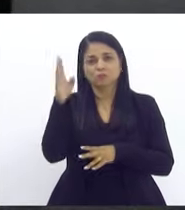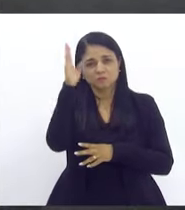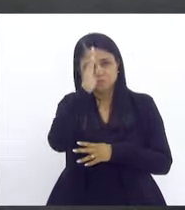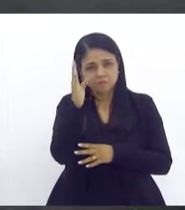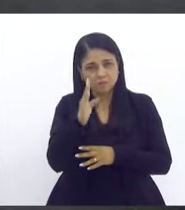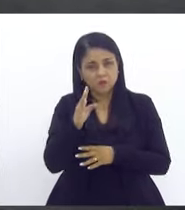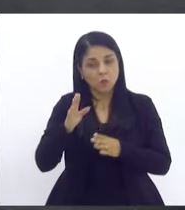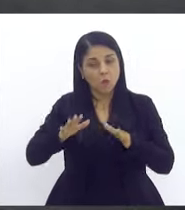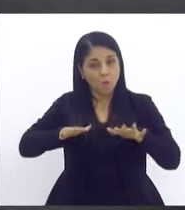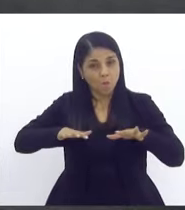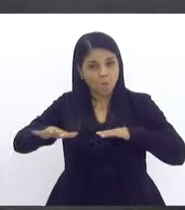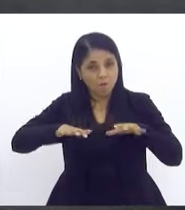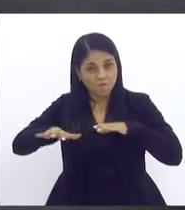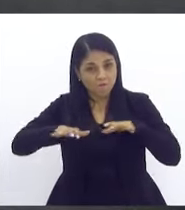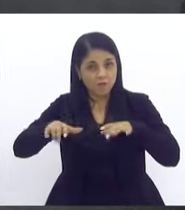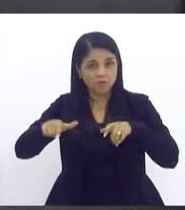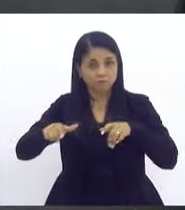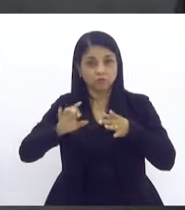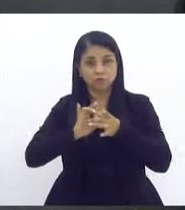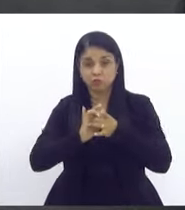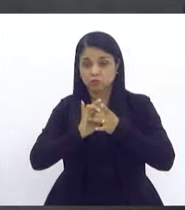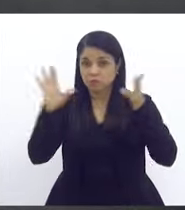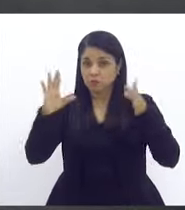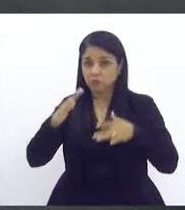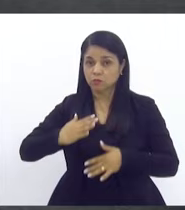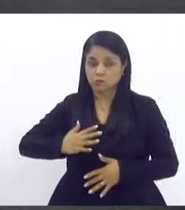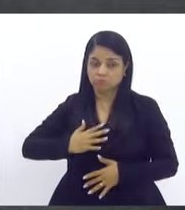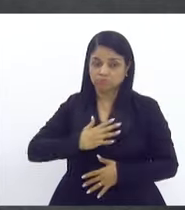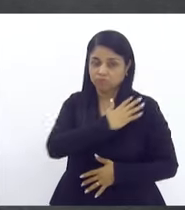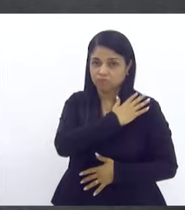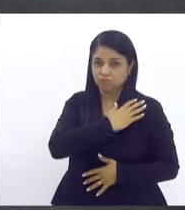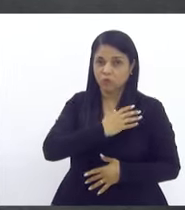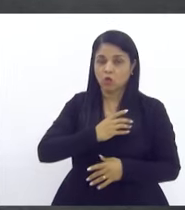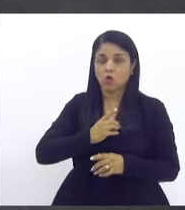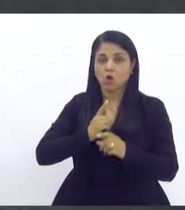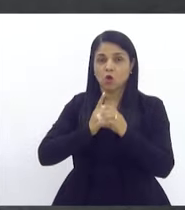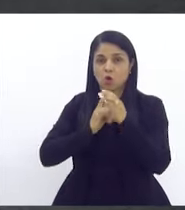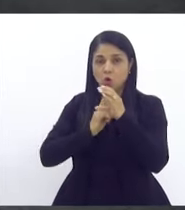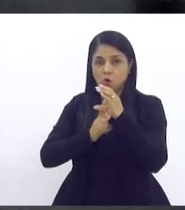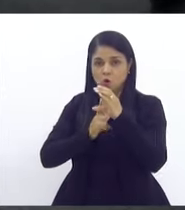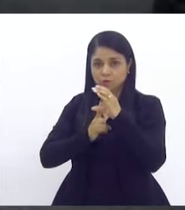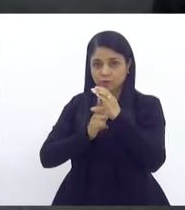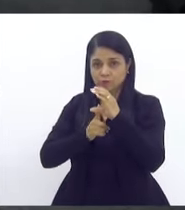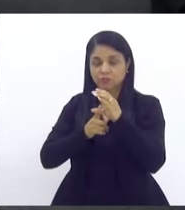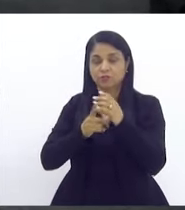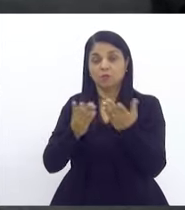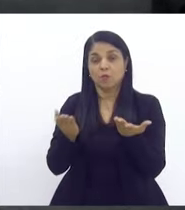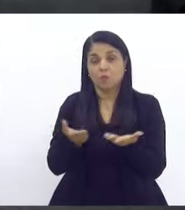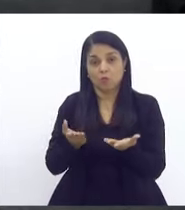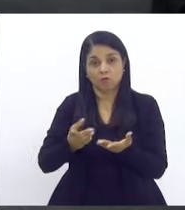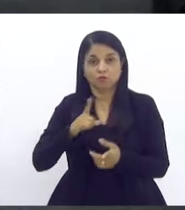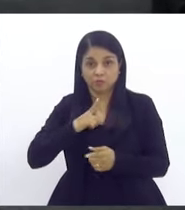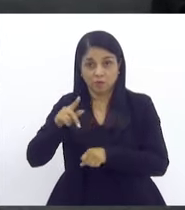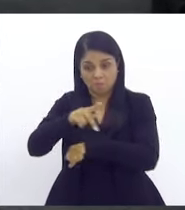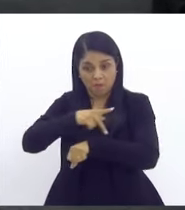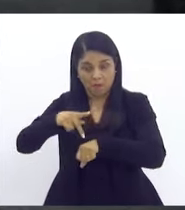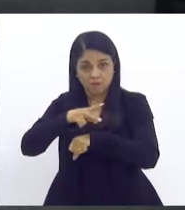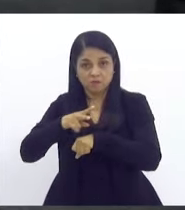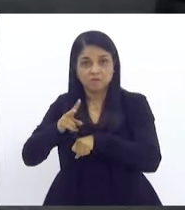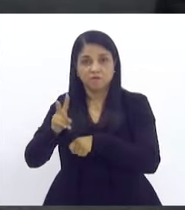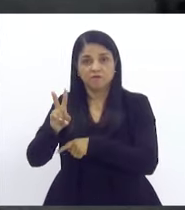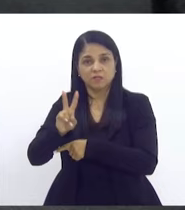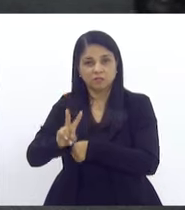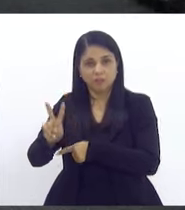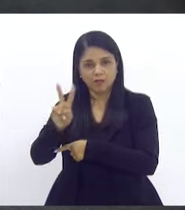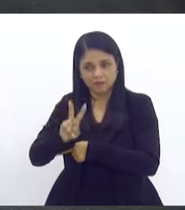movimento, nos libertaram de uma ditadura comunista, tal qual existe hoje na Venezuela, tal qual existe hoje em